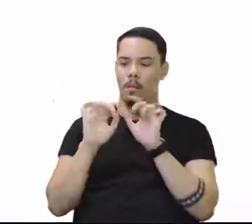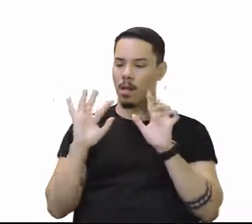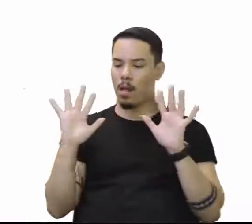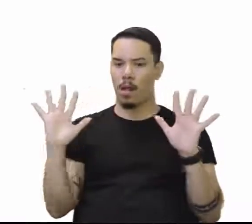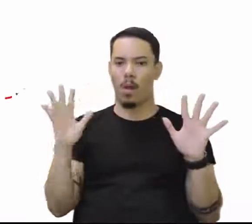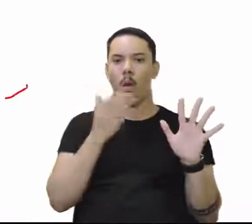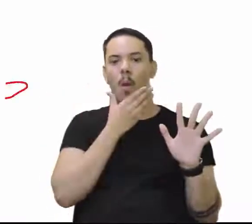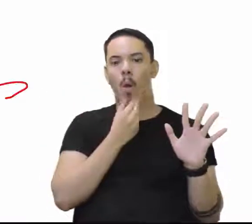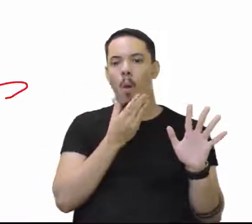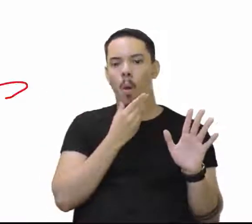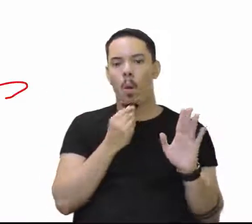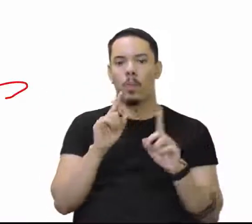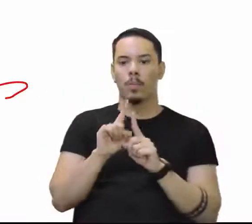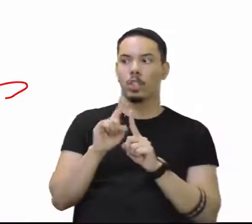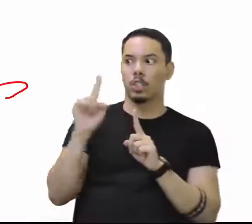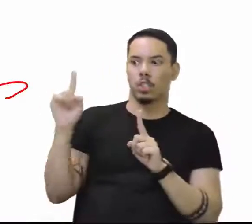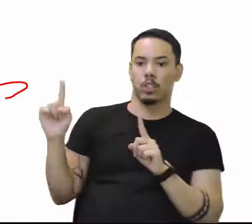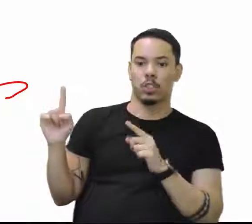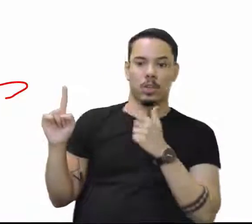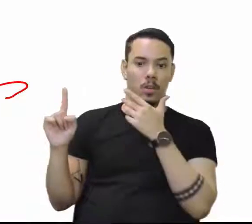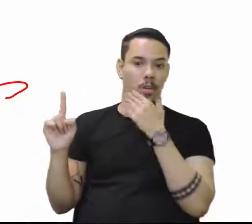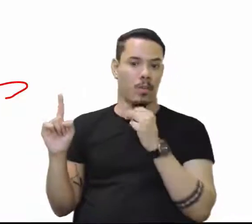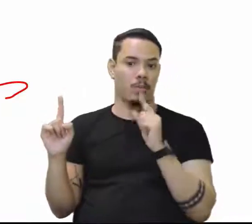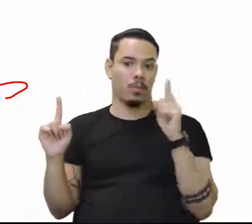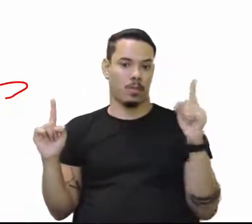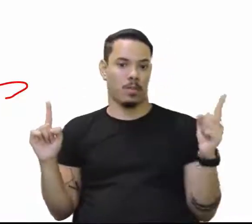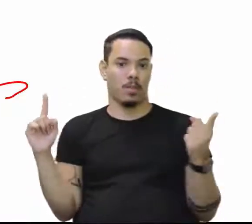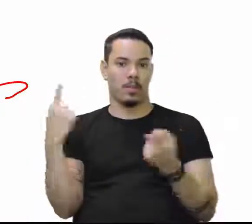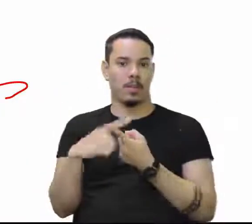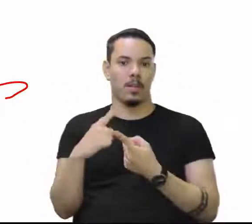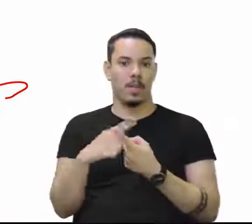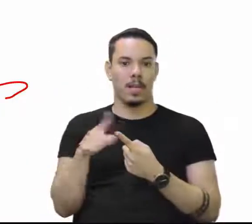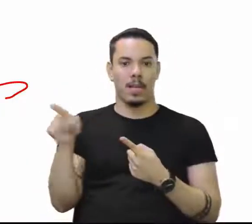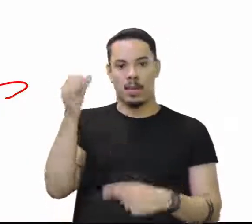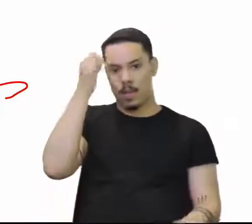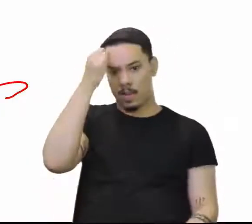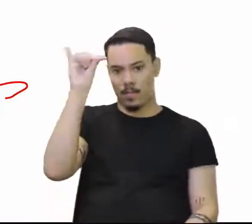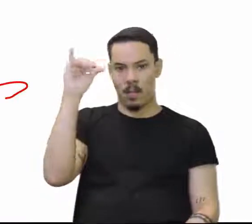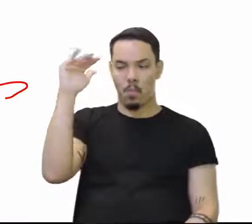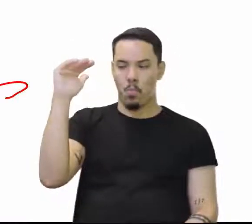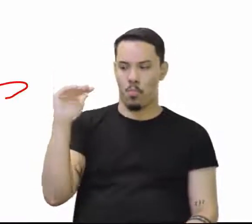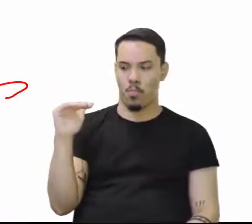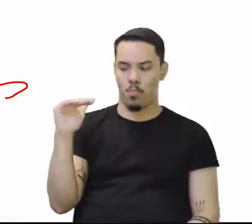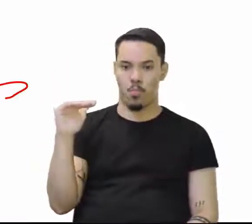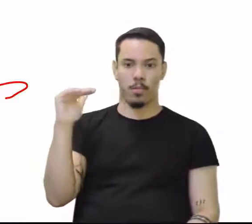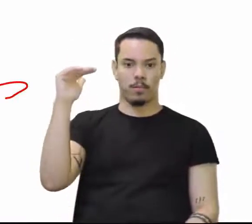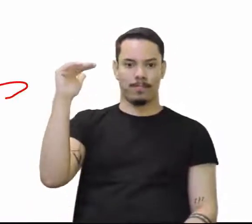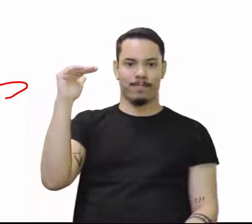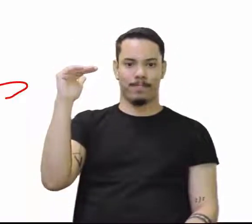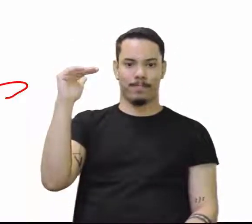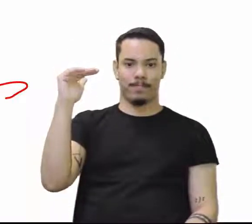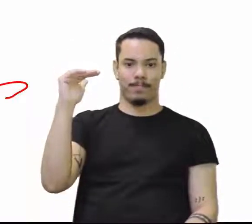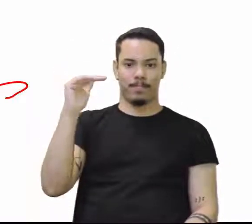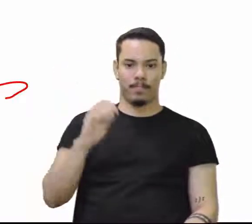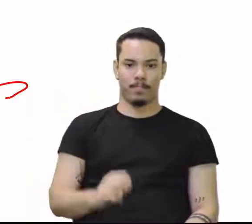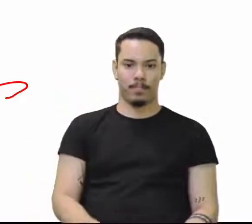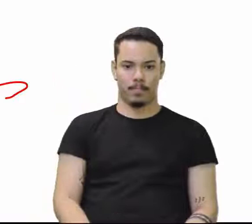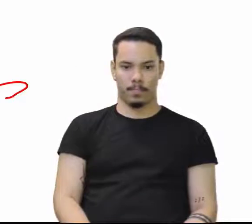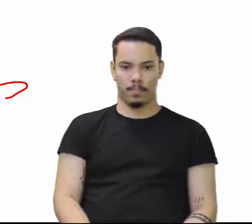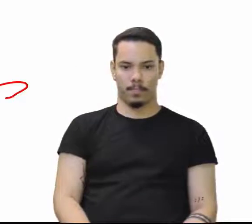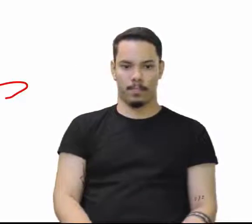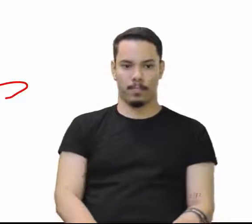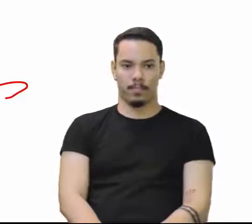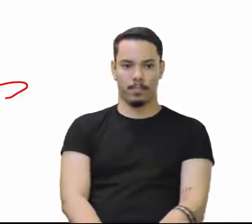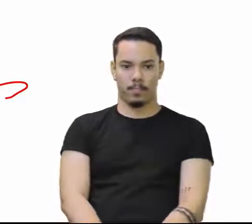Os homens mais afastados, para que Getúlio Vargas não apareça pequeno na foto.